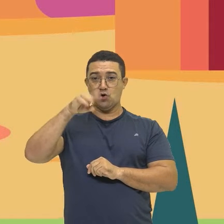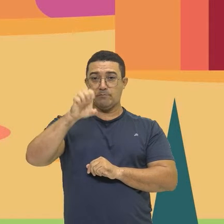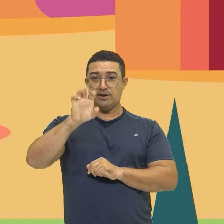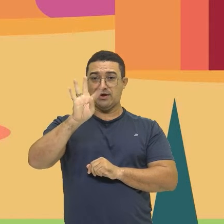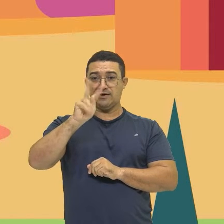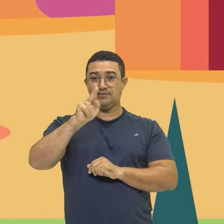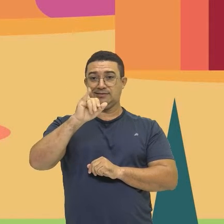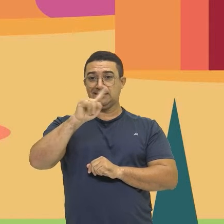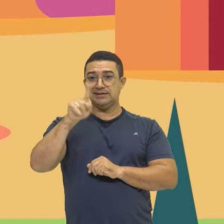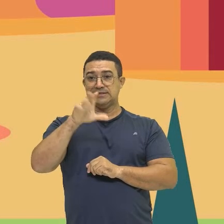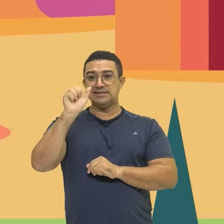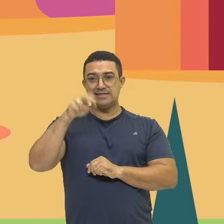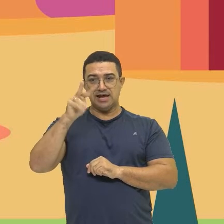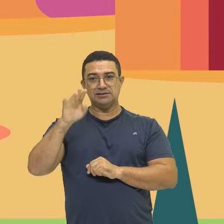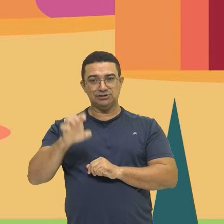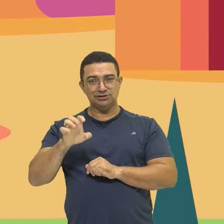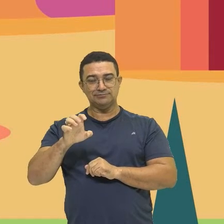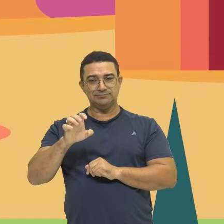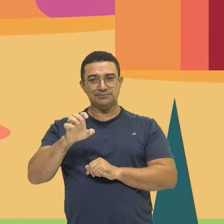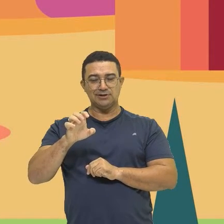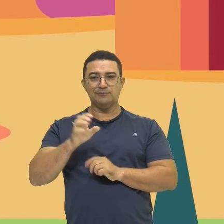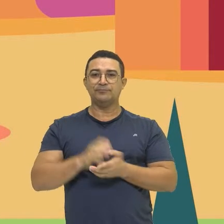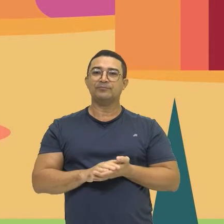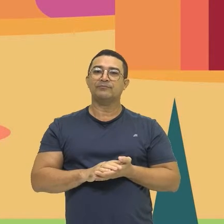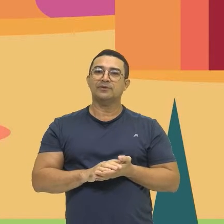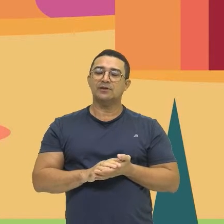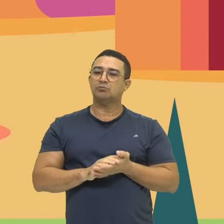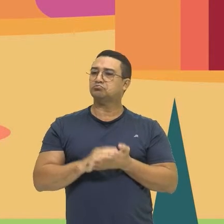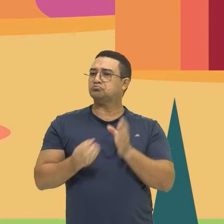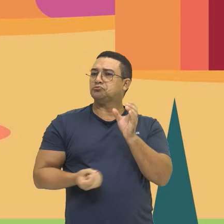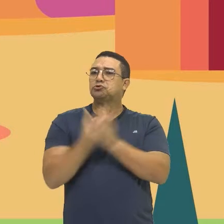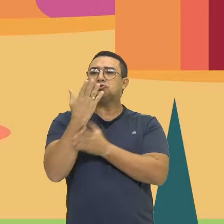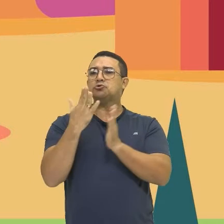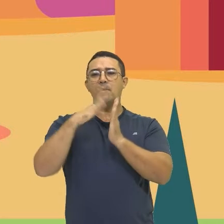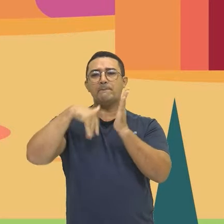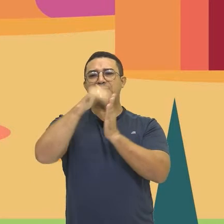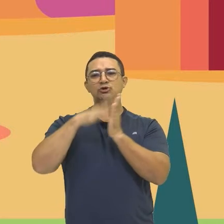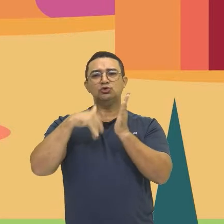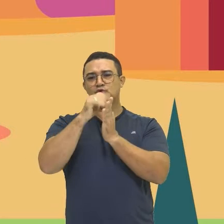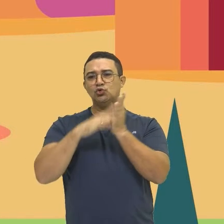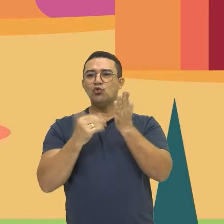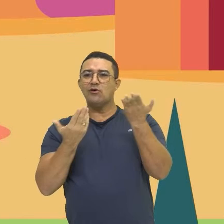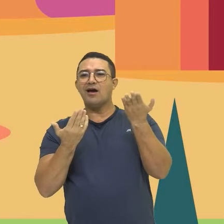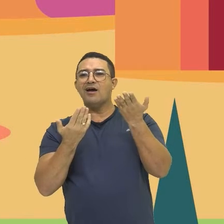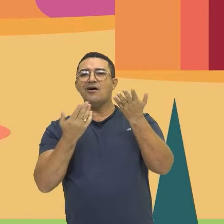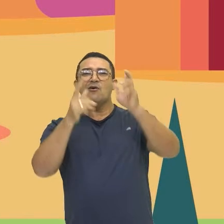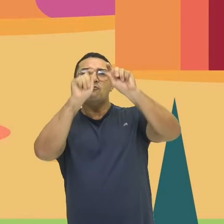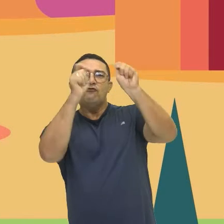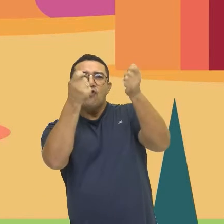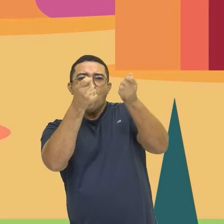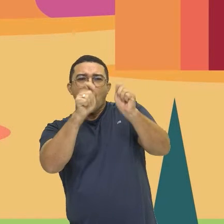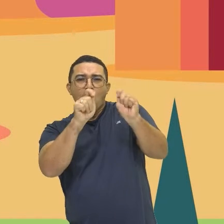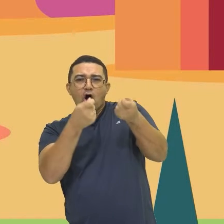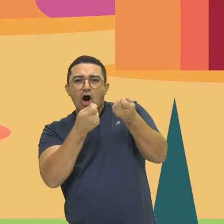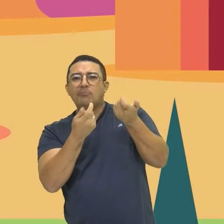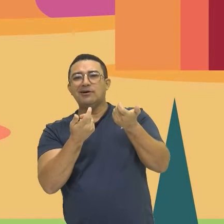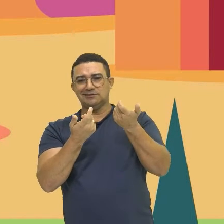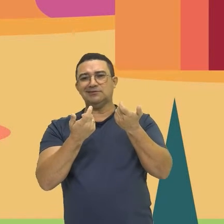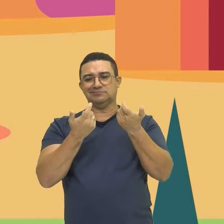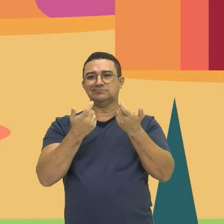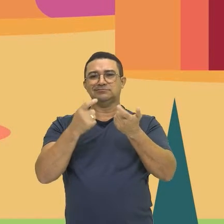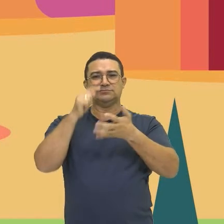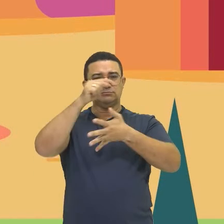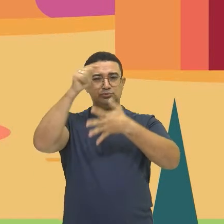o naturalismo do paleolítico e vem com a pintura geometrizante, certo? E aí nós passamos para uma